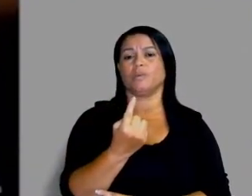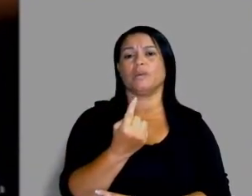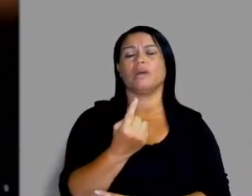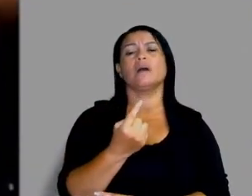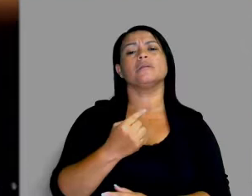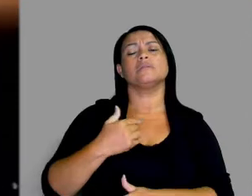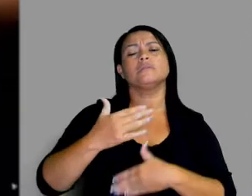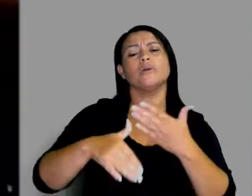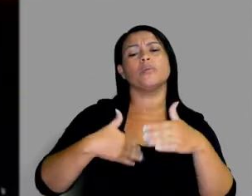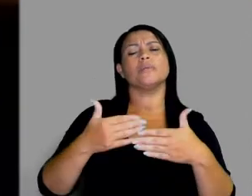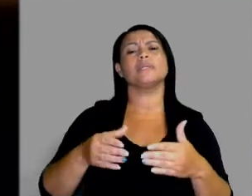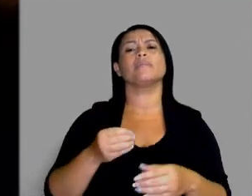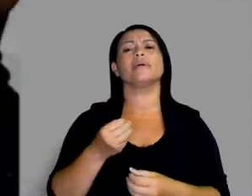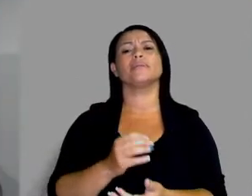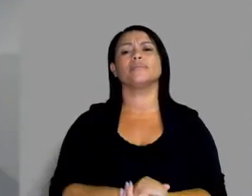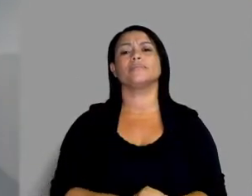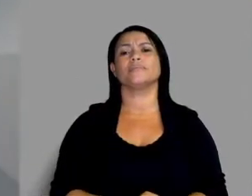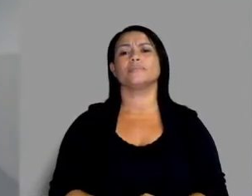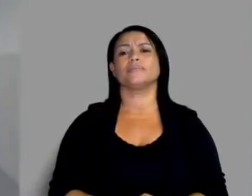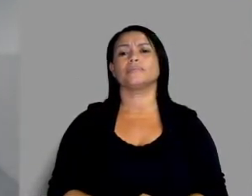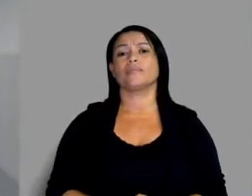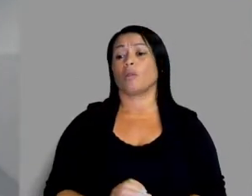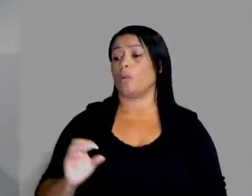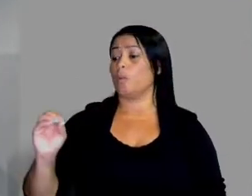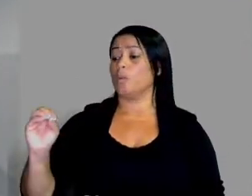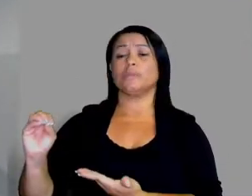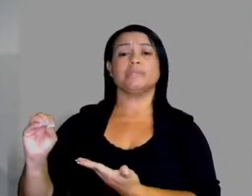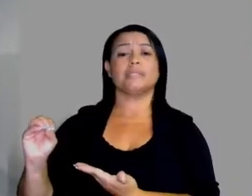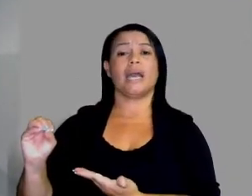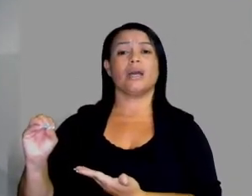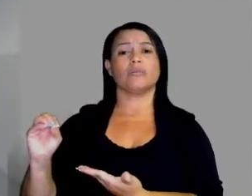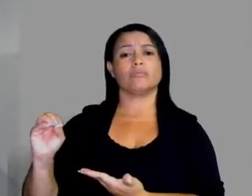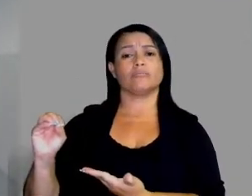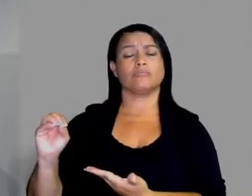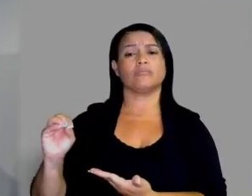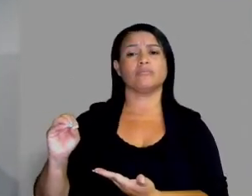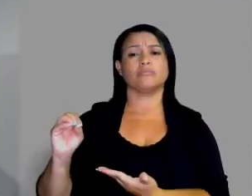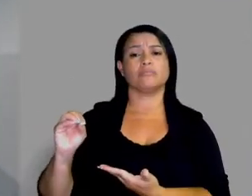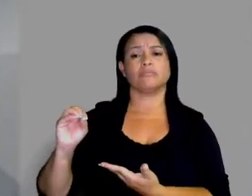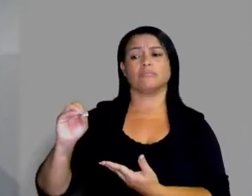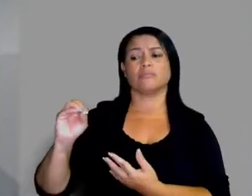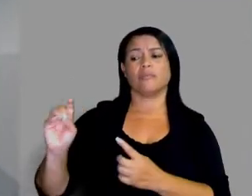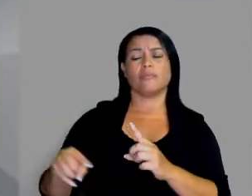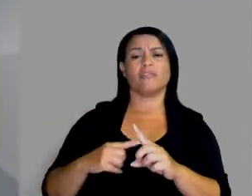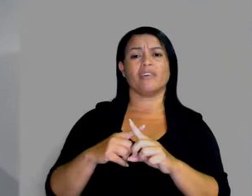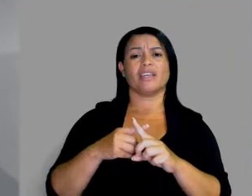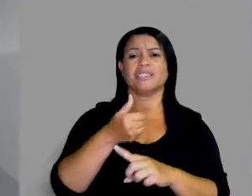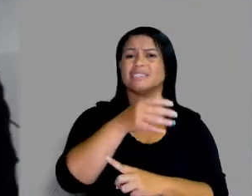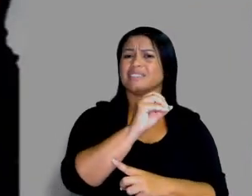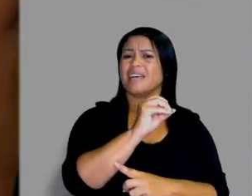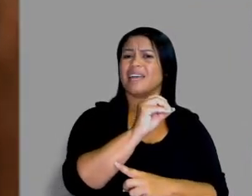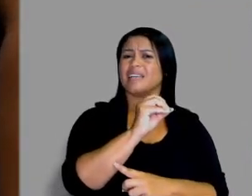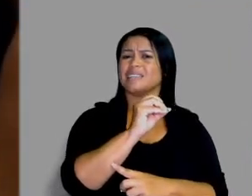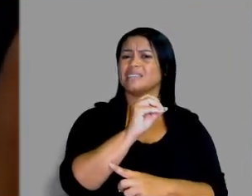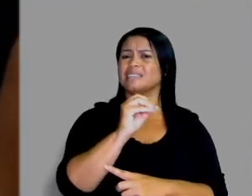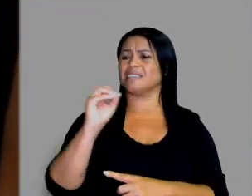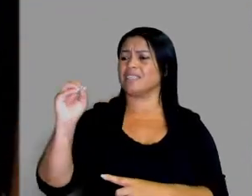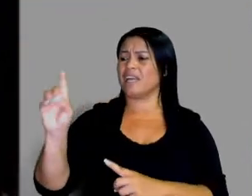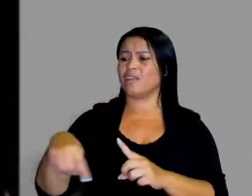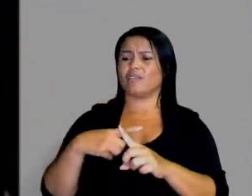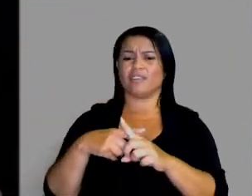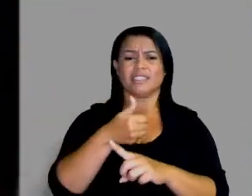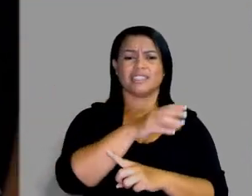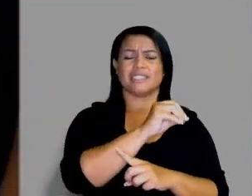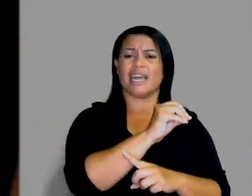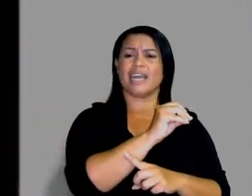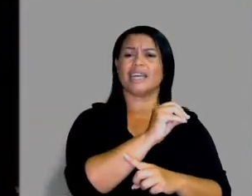Ok? Dando prosseguimento. O 0. 0 vezes 10. Por quê? Porque